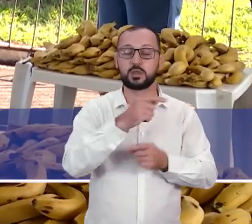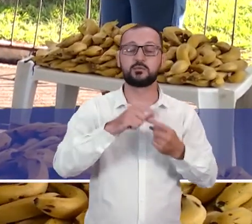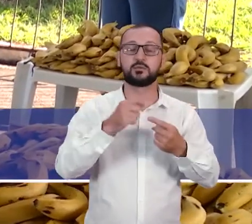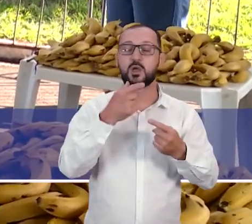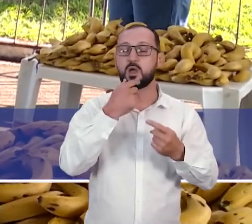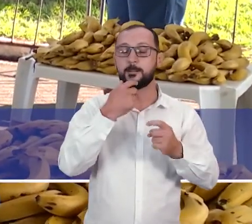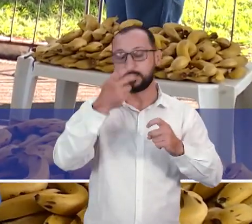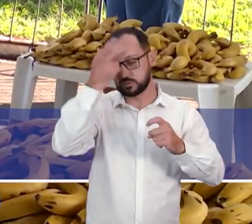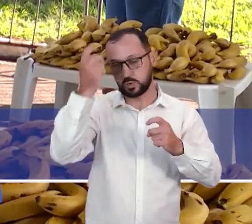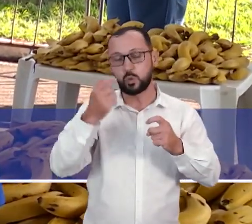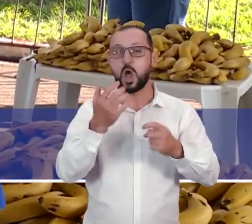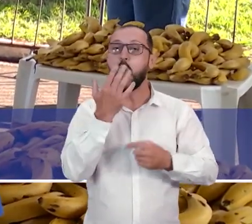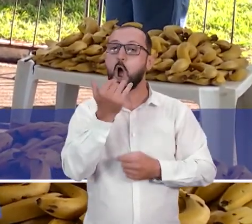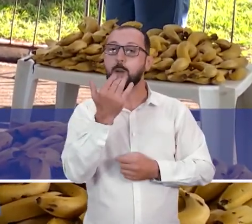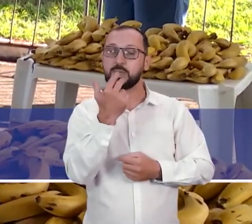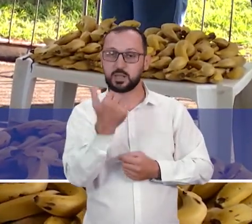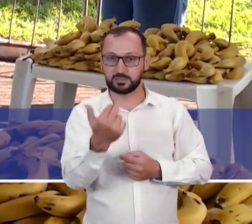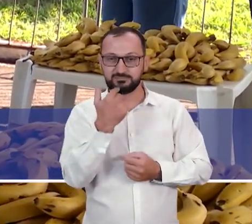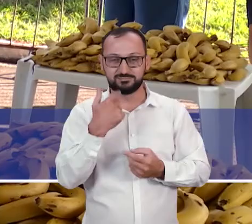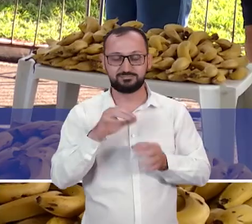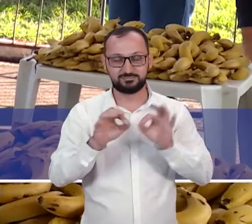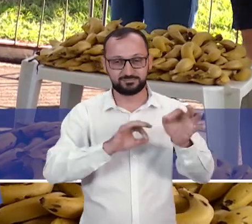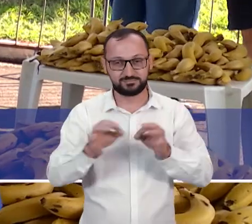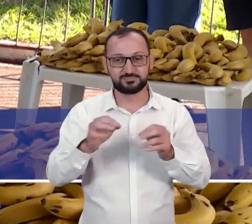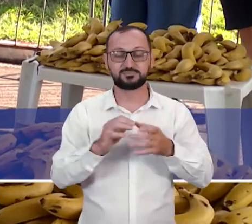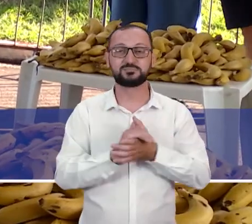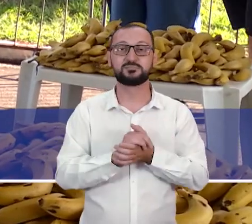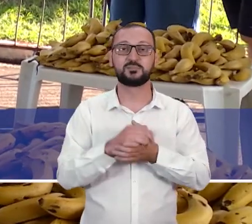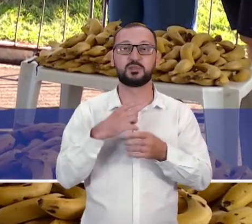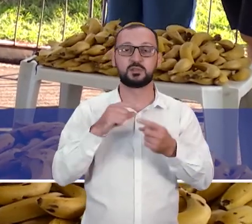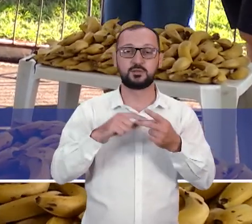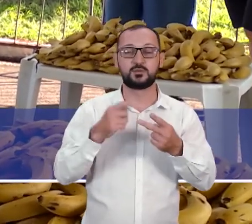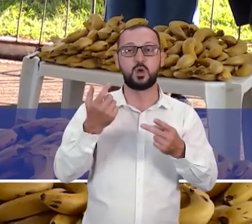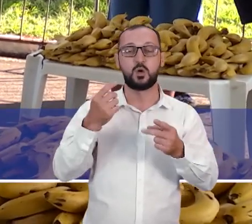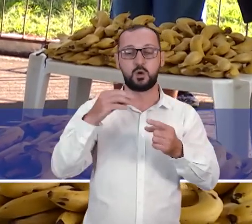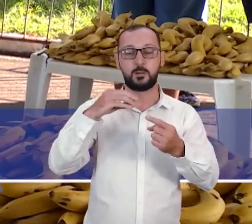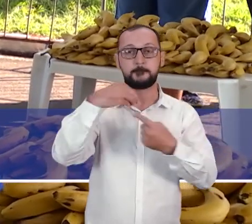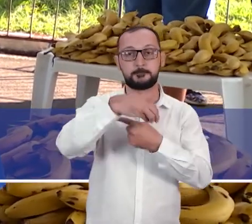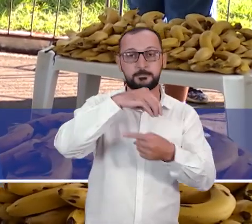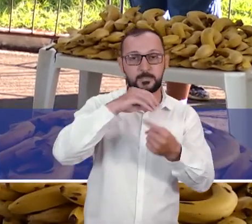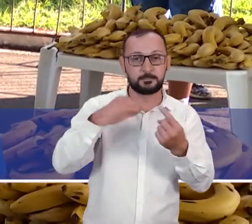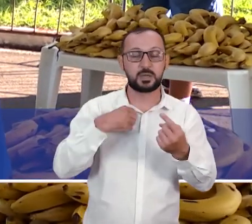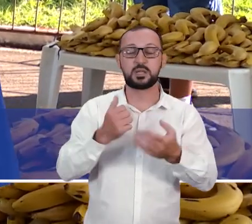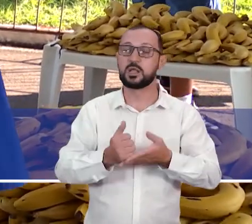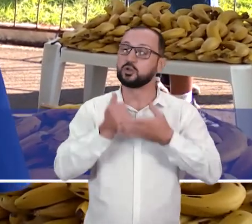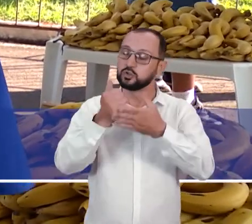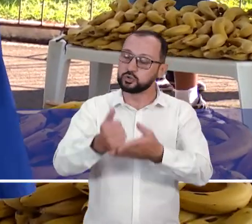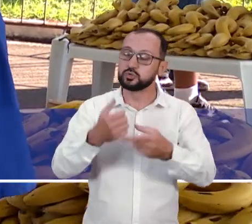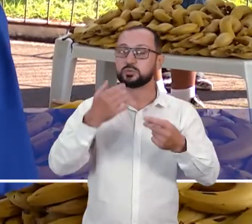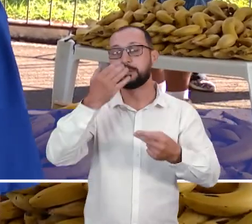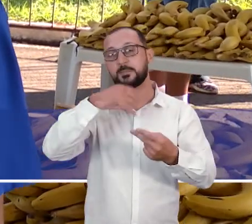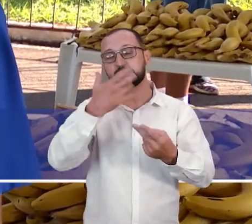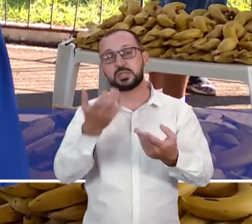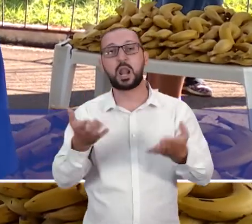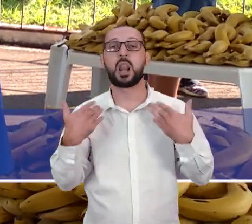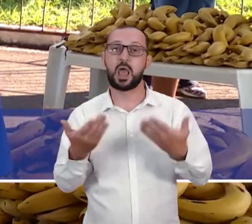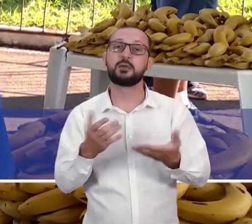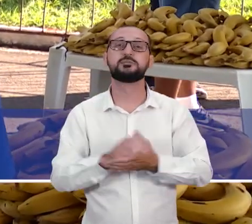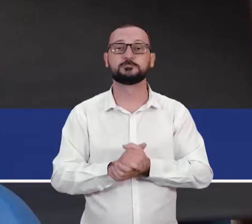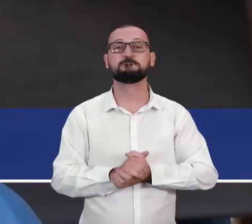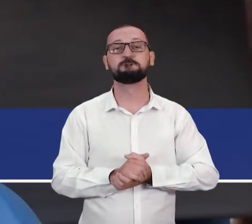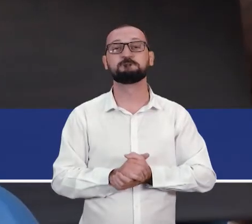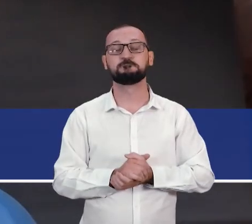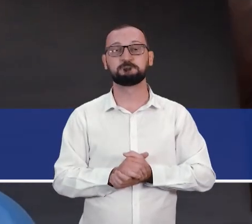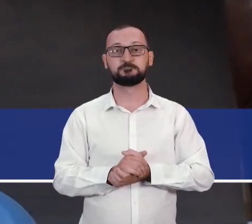Sim, pelo nutricionista. Aí por conta da banana que evita cãibra no atleta, a maçã é um alimento